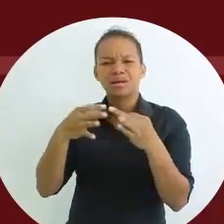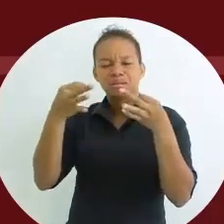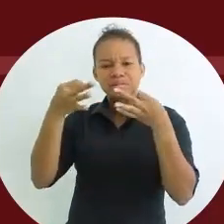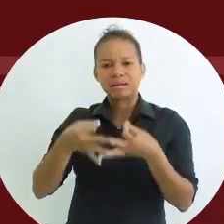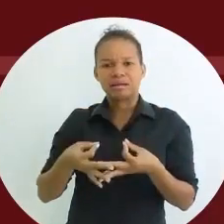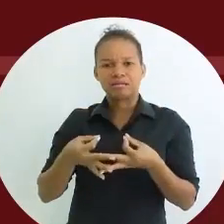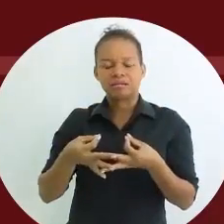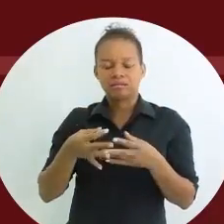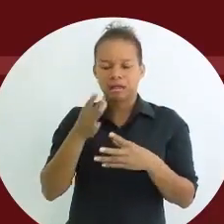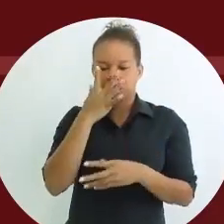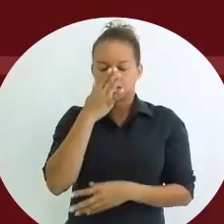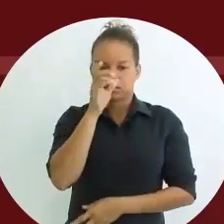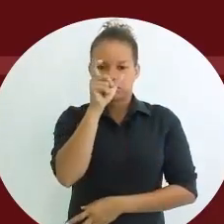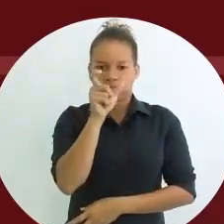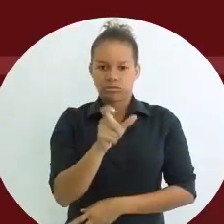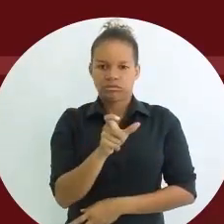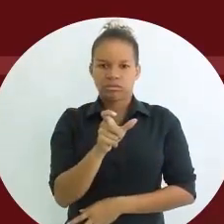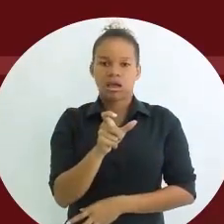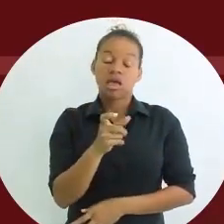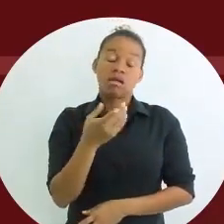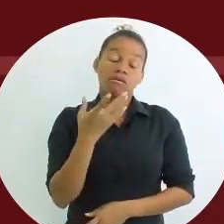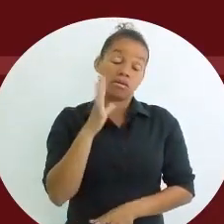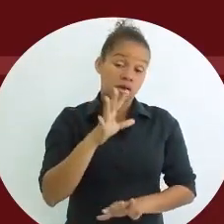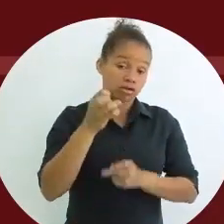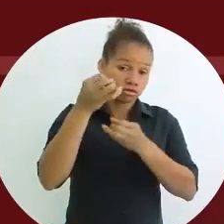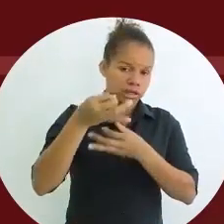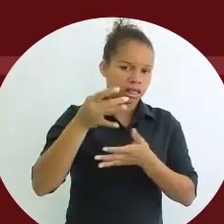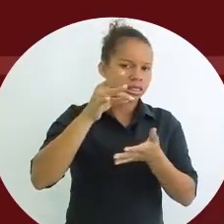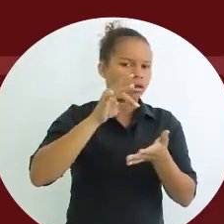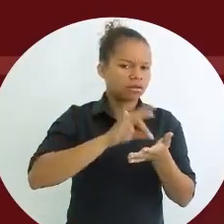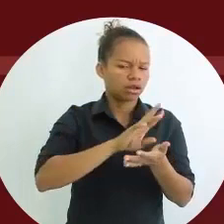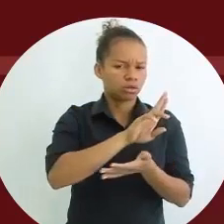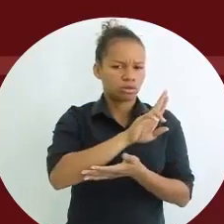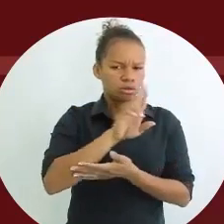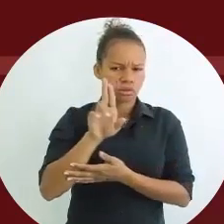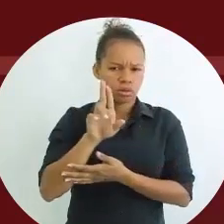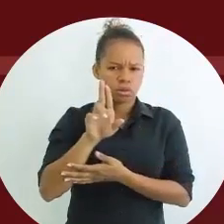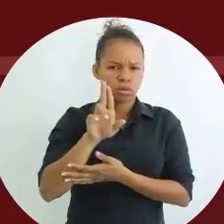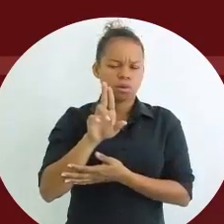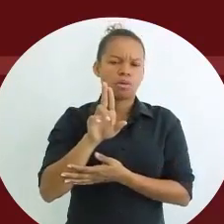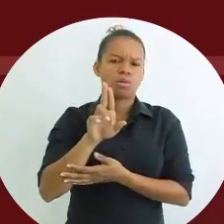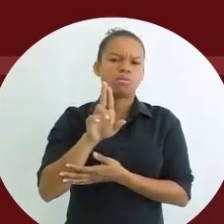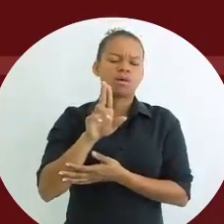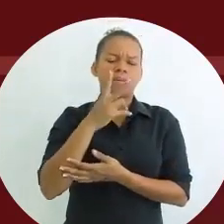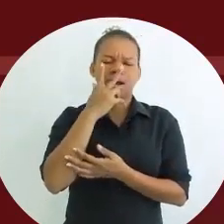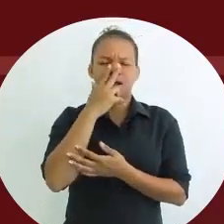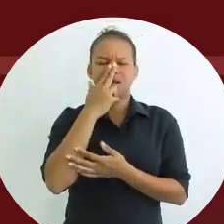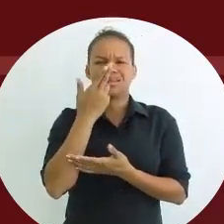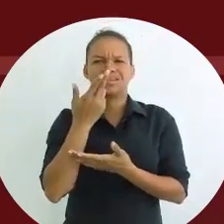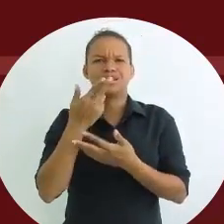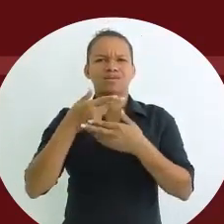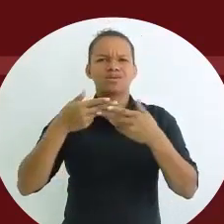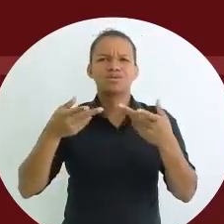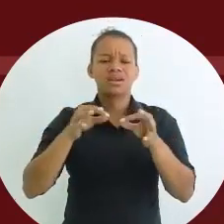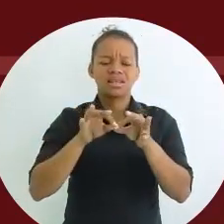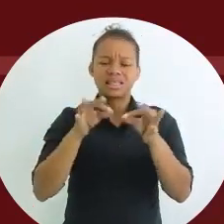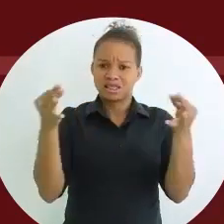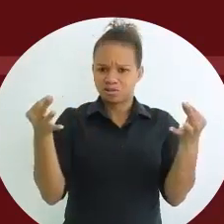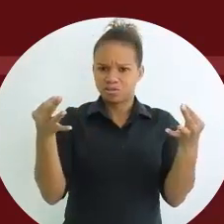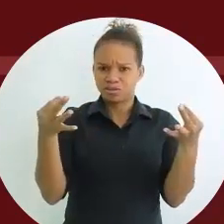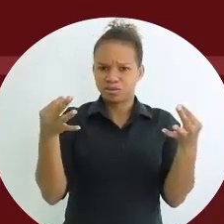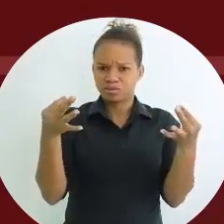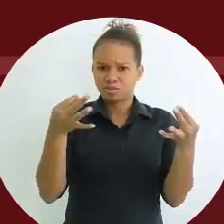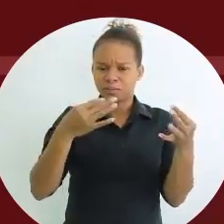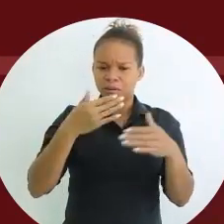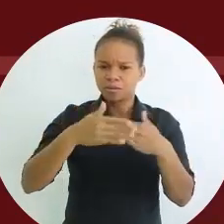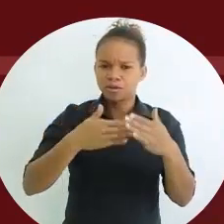padrão? Na verdade, é um nome pomposo para algo relativamente simples.